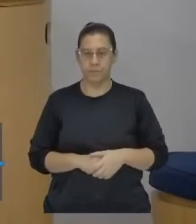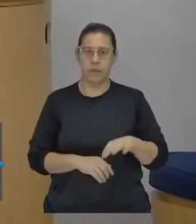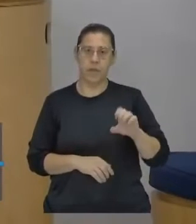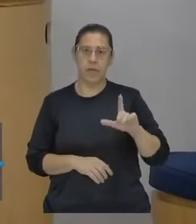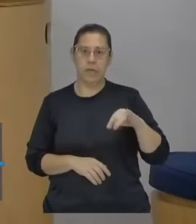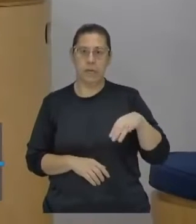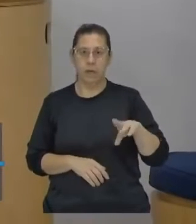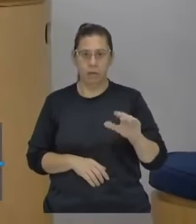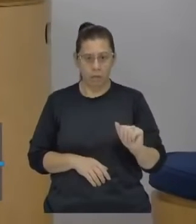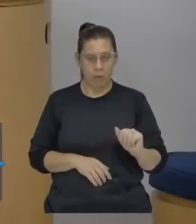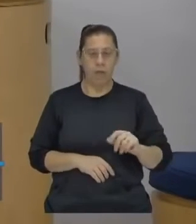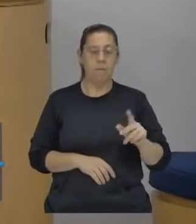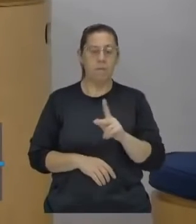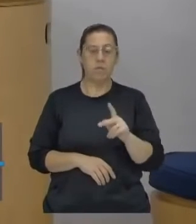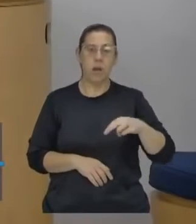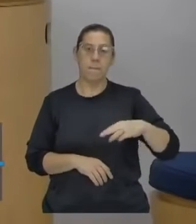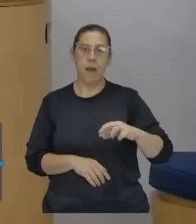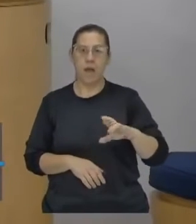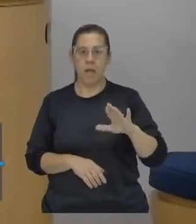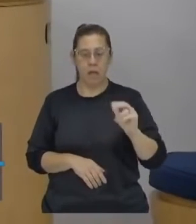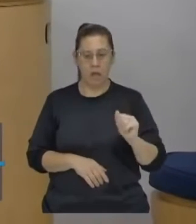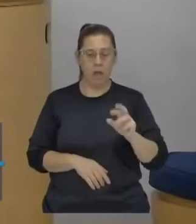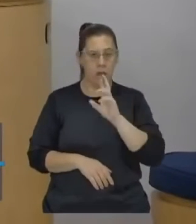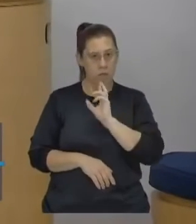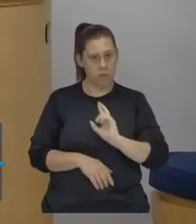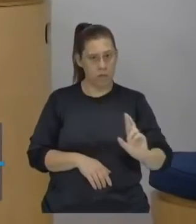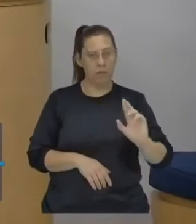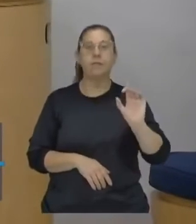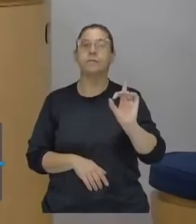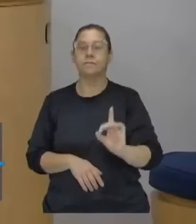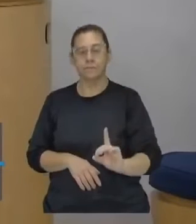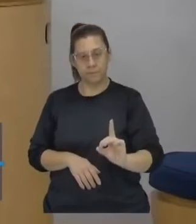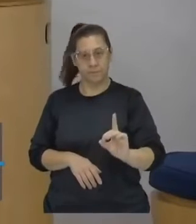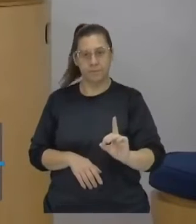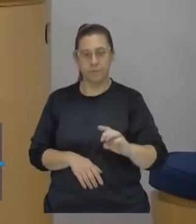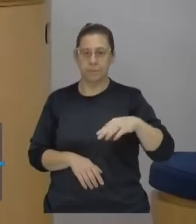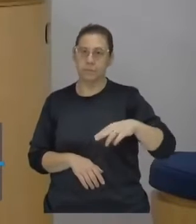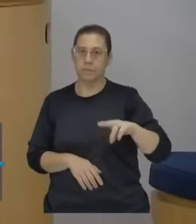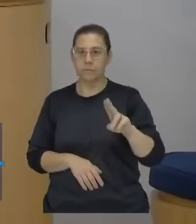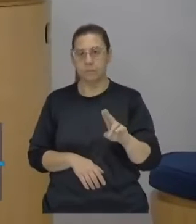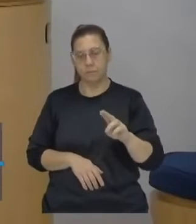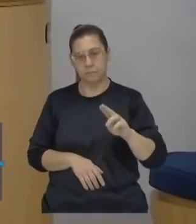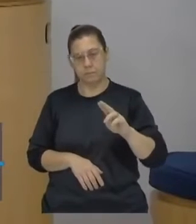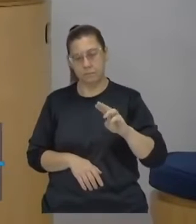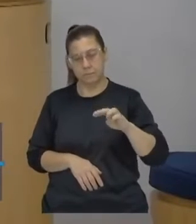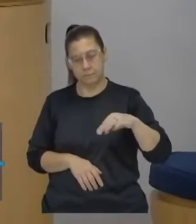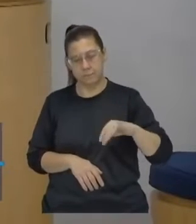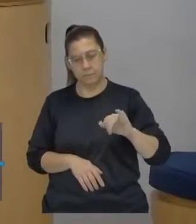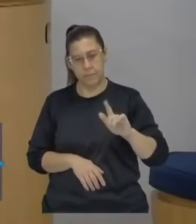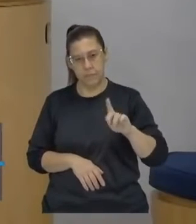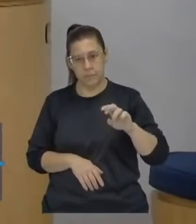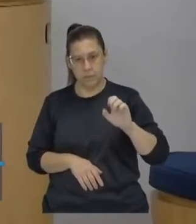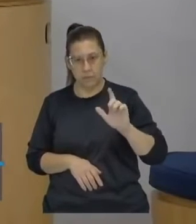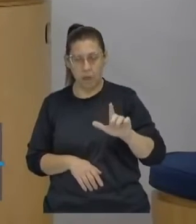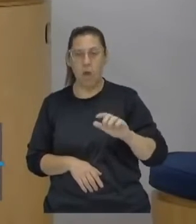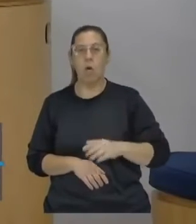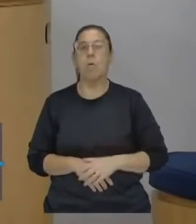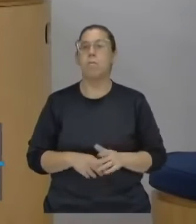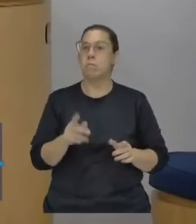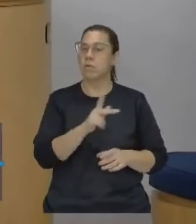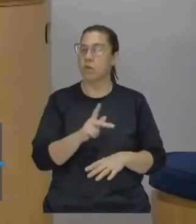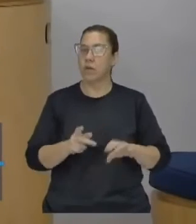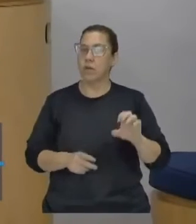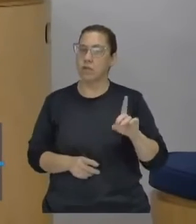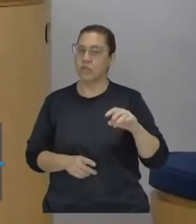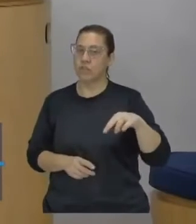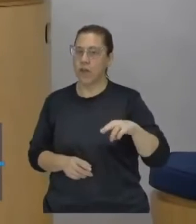Iana da Pro Maria colocou resposta D. O Miguel, o Pablo Henrique da Pro Edneia, acho